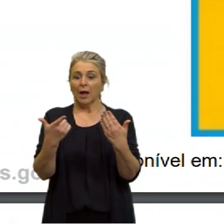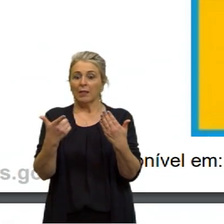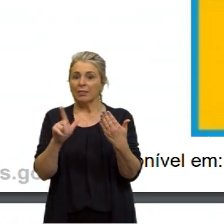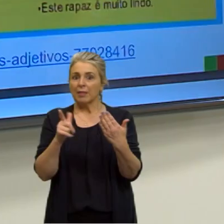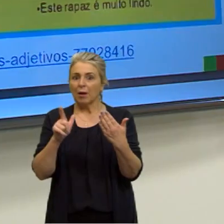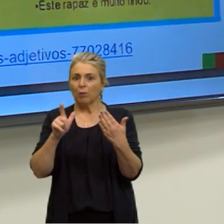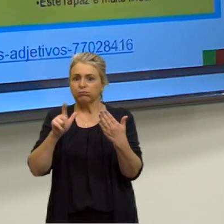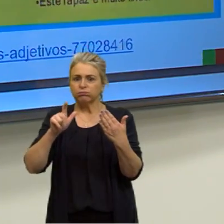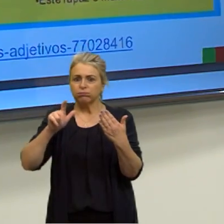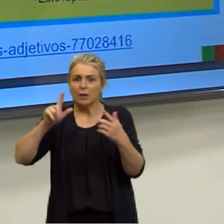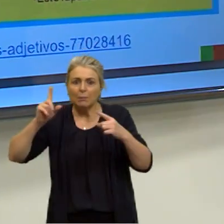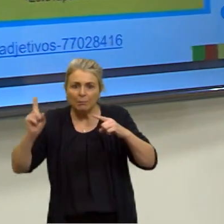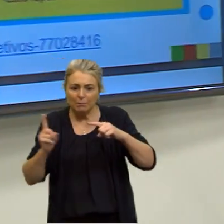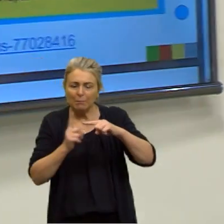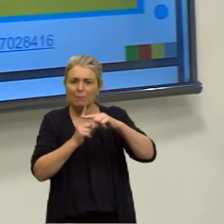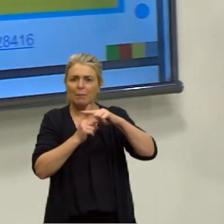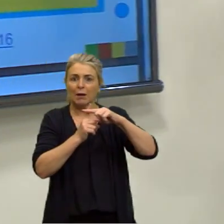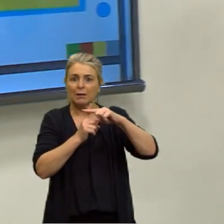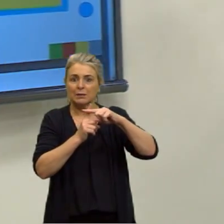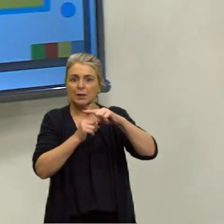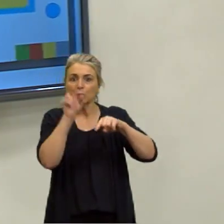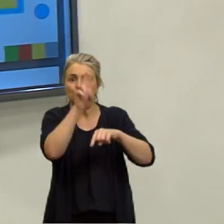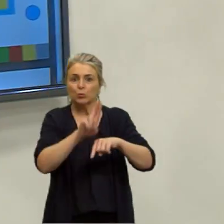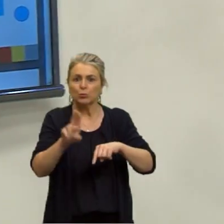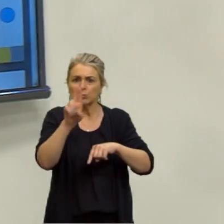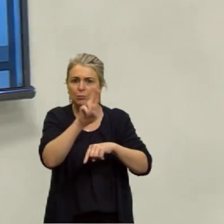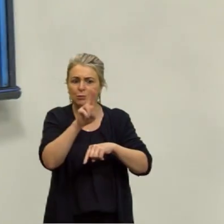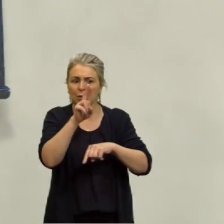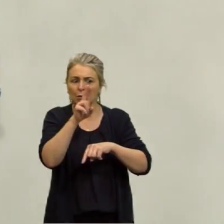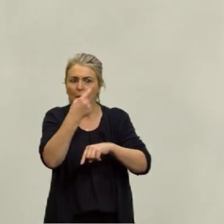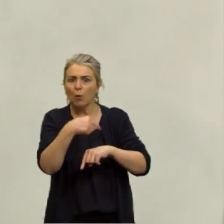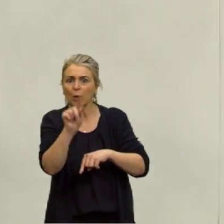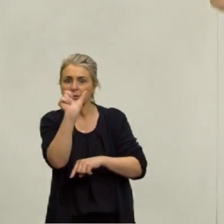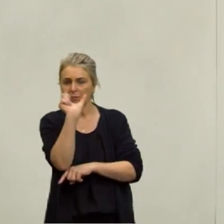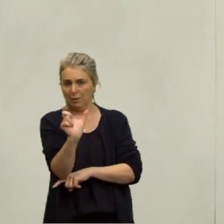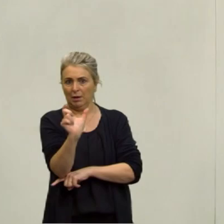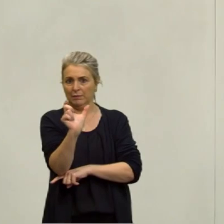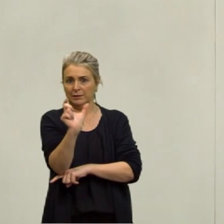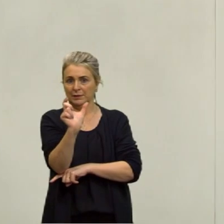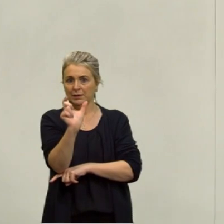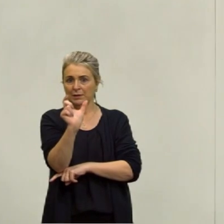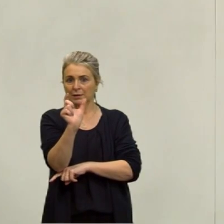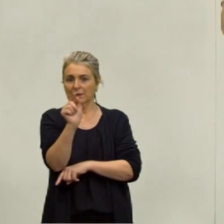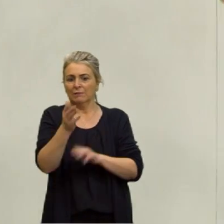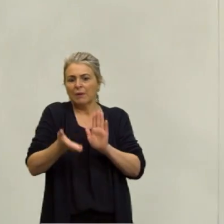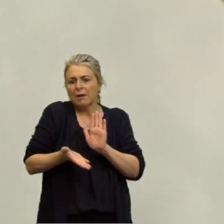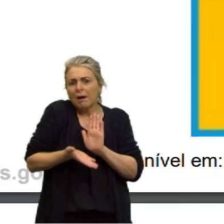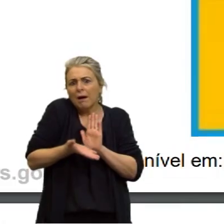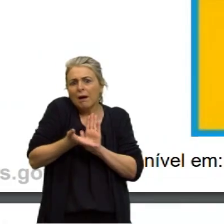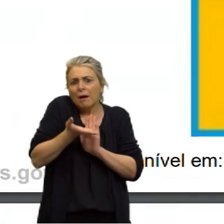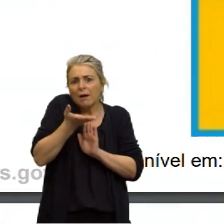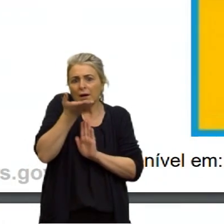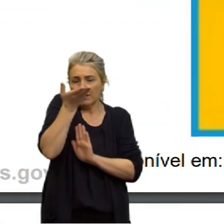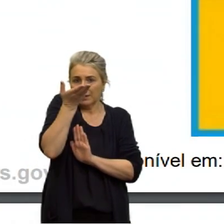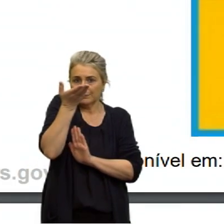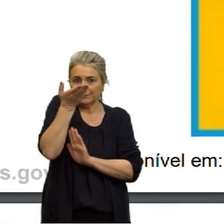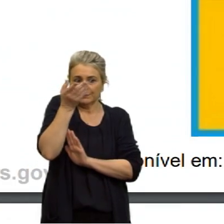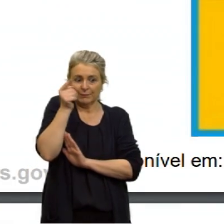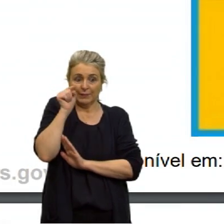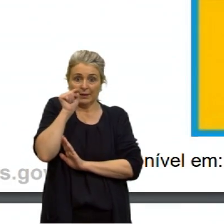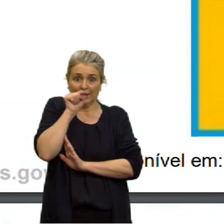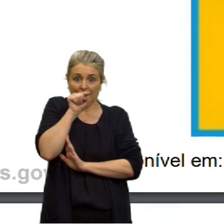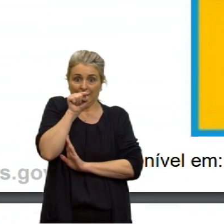que que eu vou fazer eu vou colocar a outra palavra que vai servir para intensificar aquela característica este